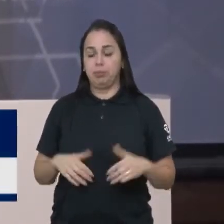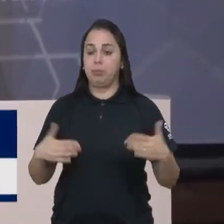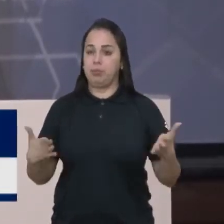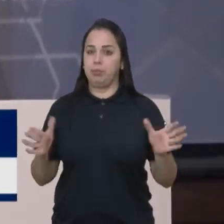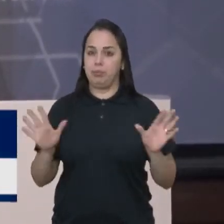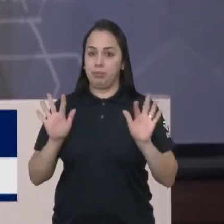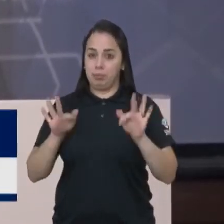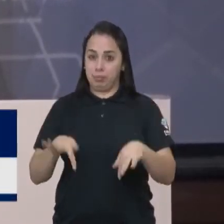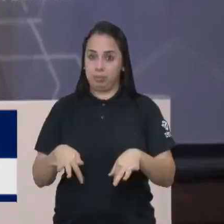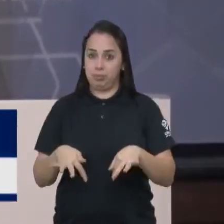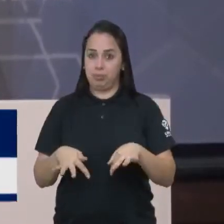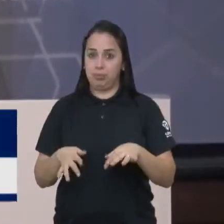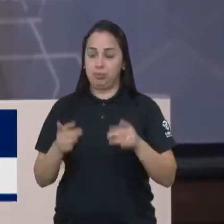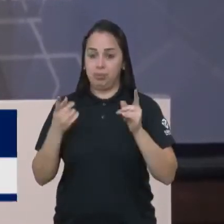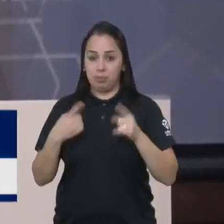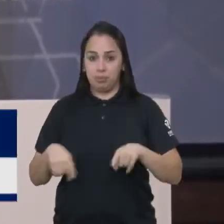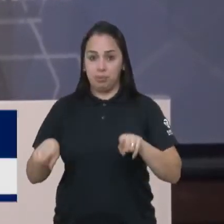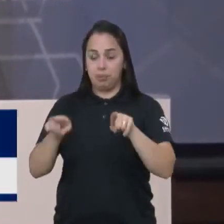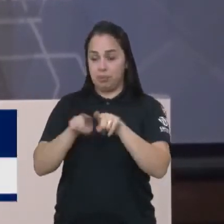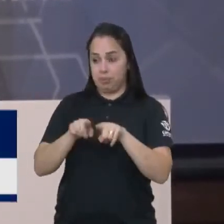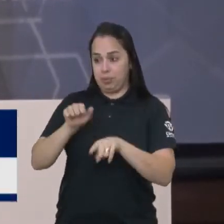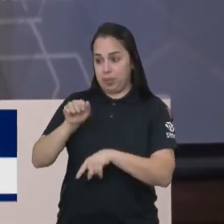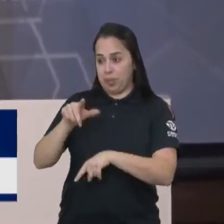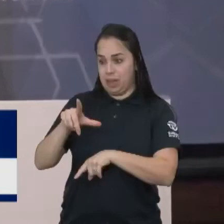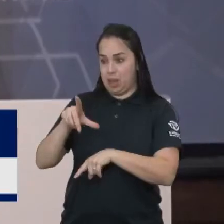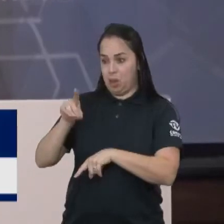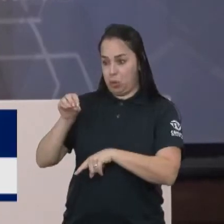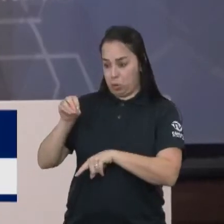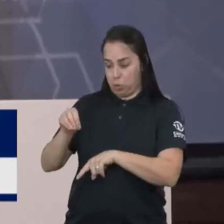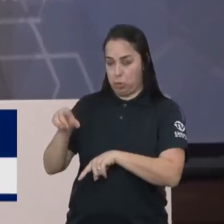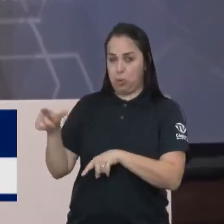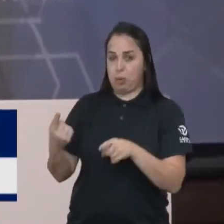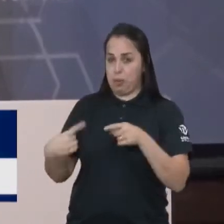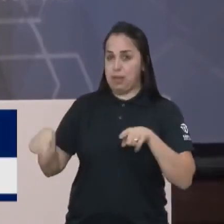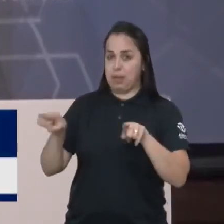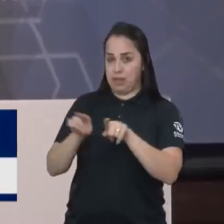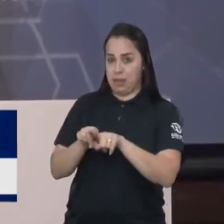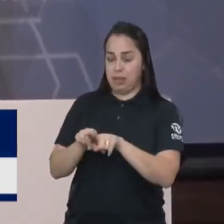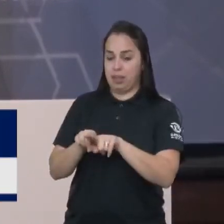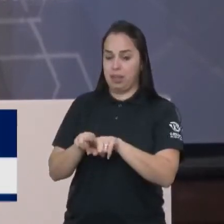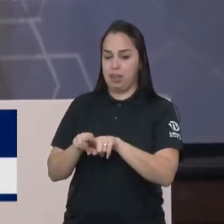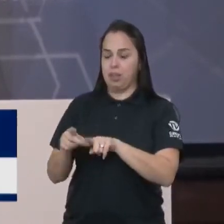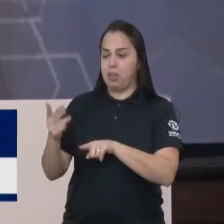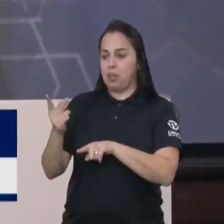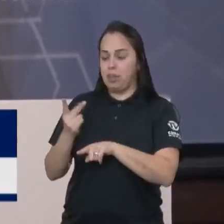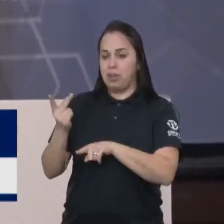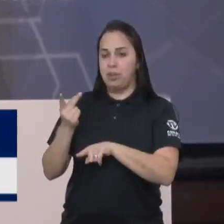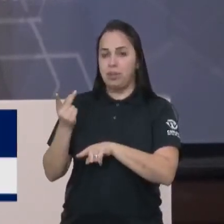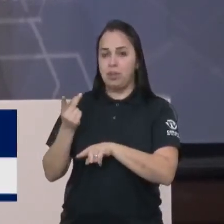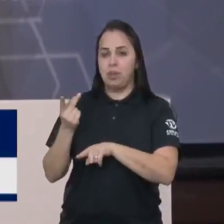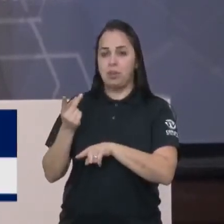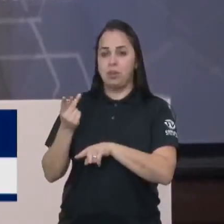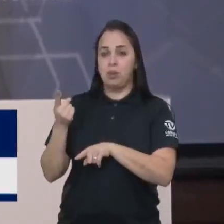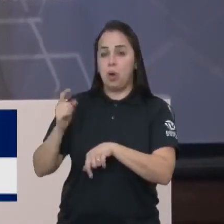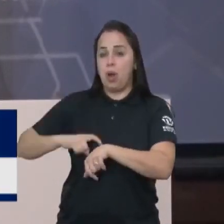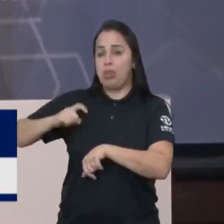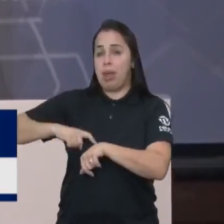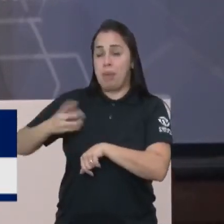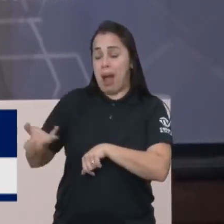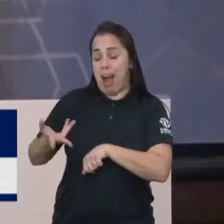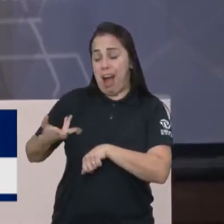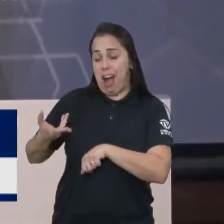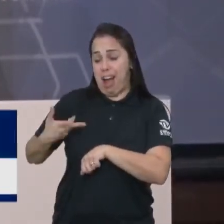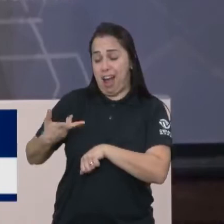Finalmente, com a parceria do amigo Aldo Zonzini, então secretário de Assuntos Jurídicos, pudemos obter, em tempo recorde, e antes